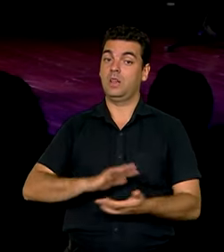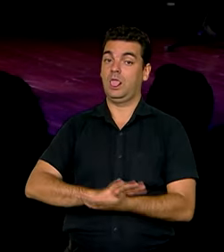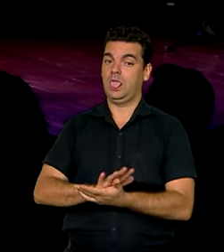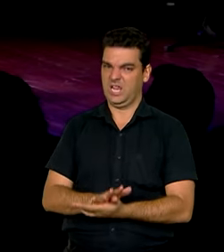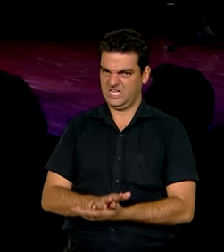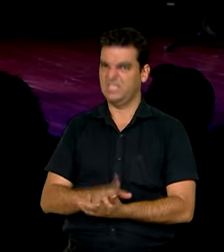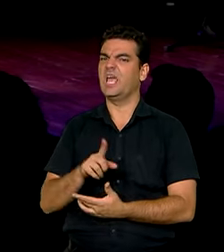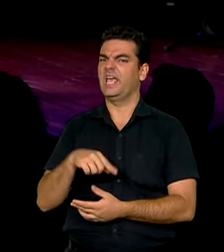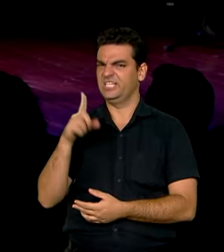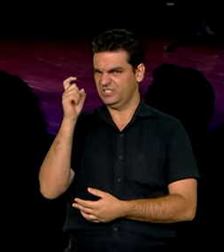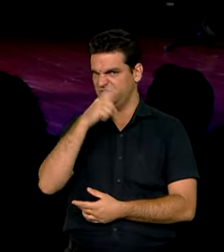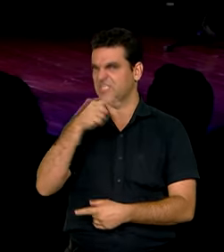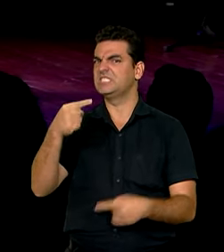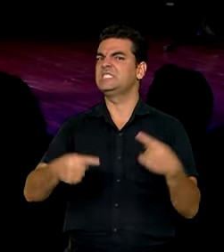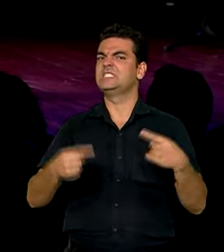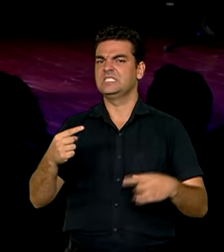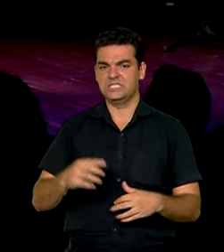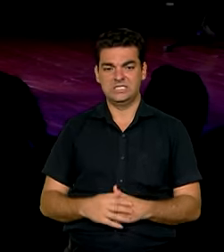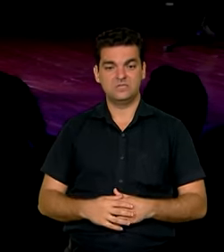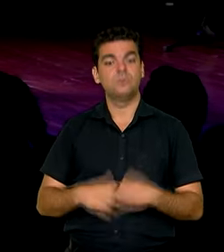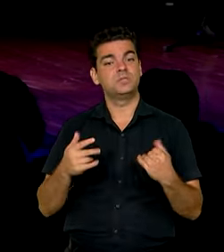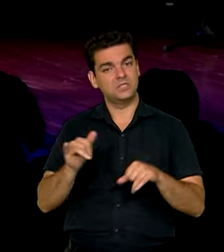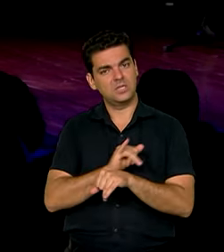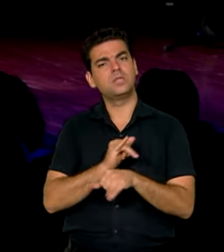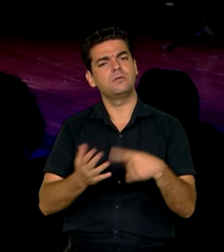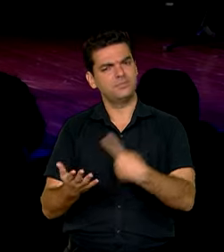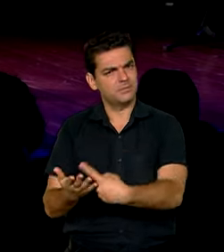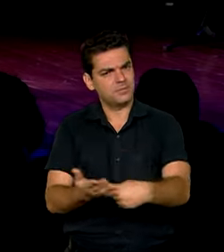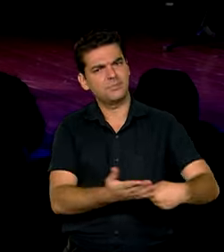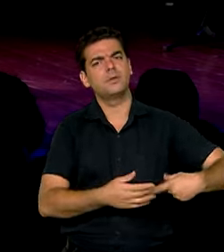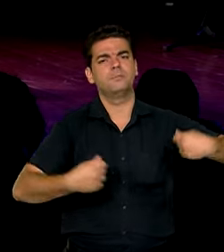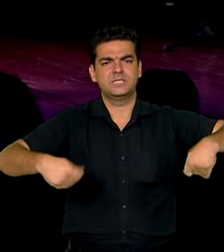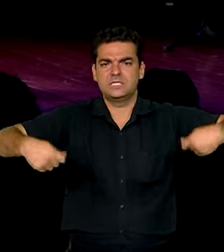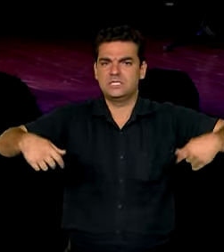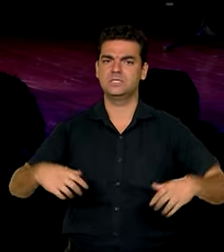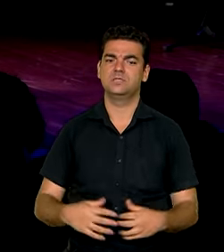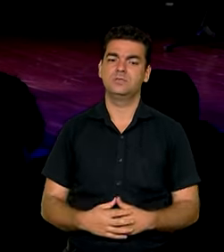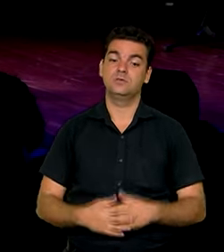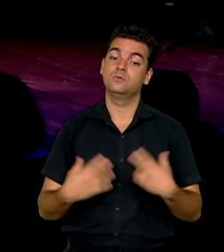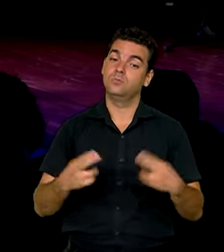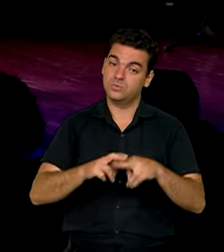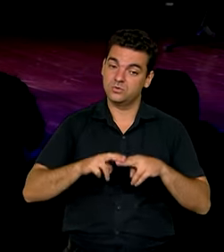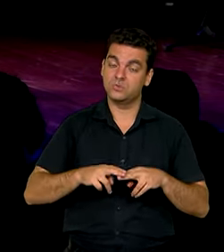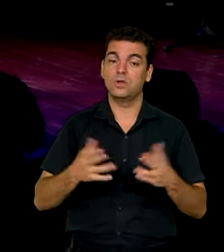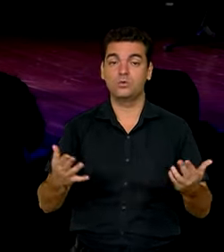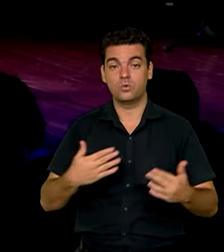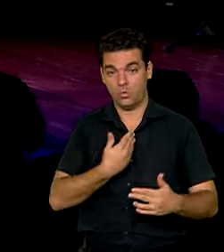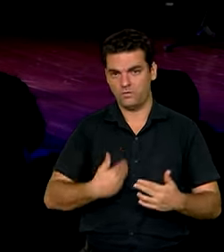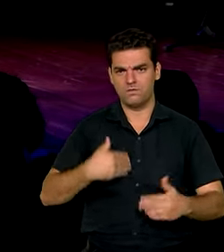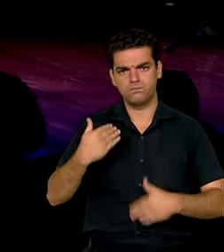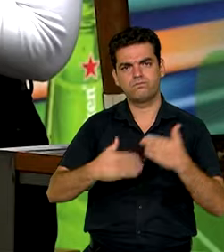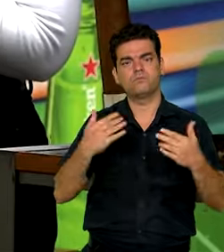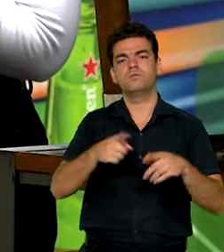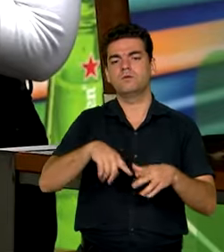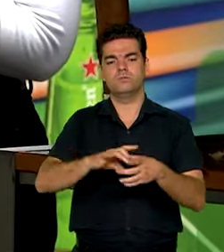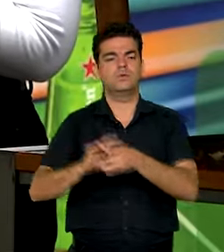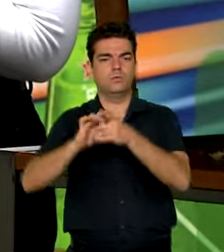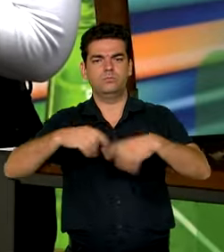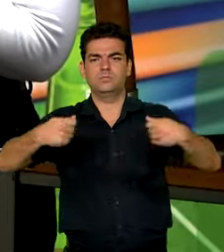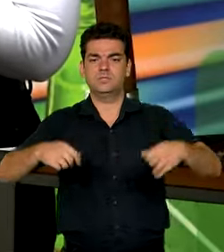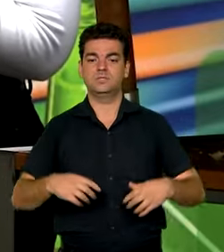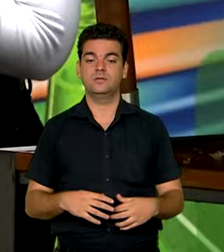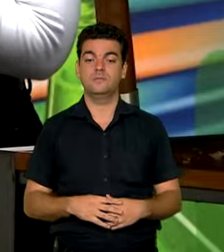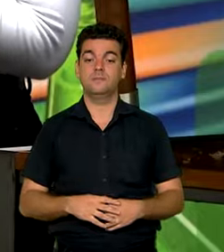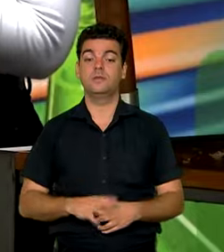desafio complexo ele demanda pactuação. Esse é um desafio complexo e precisa de todas e todos nós. Algumas